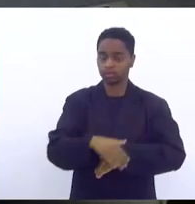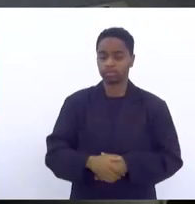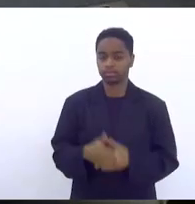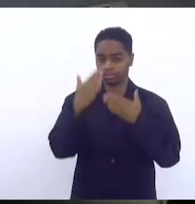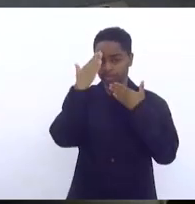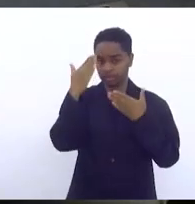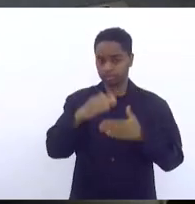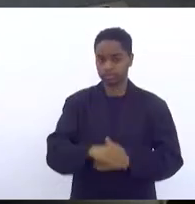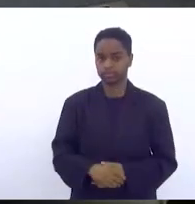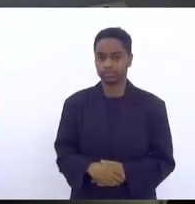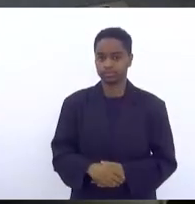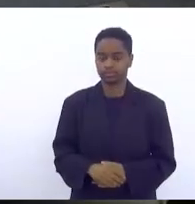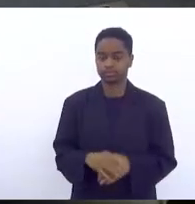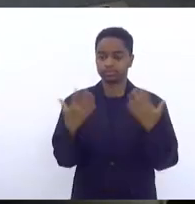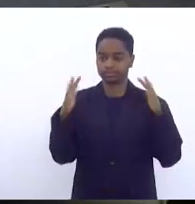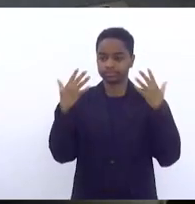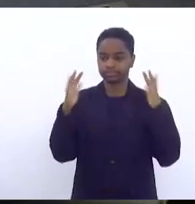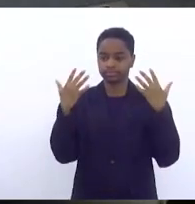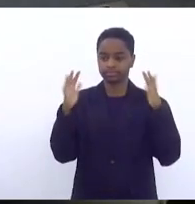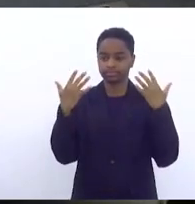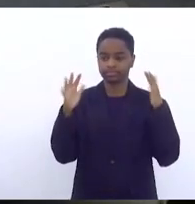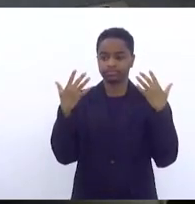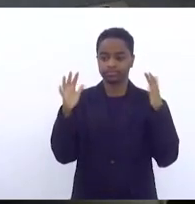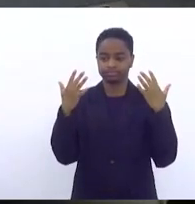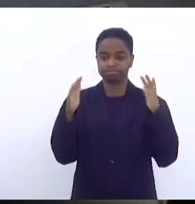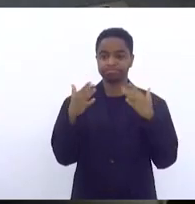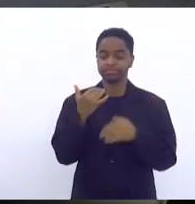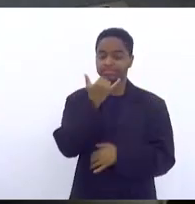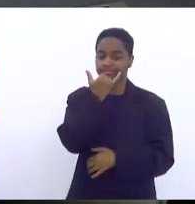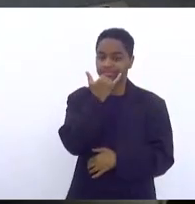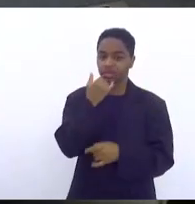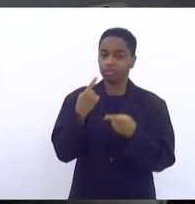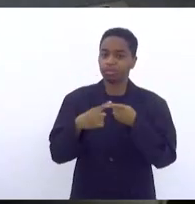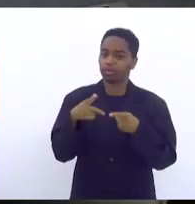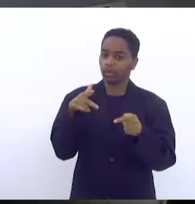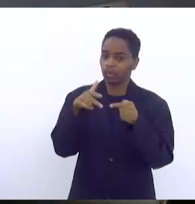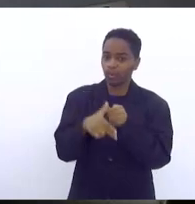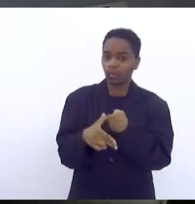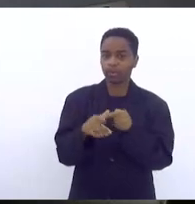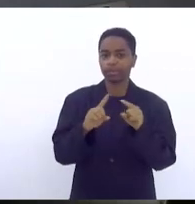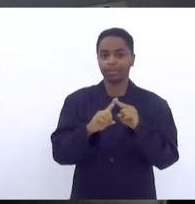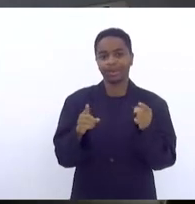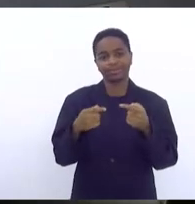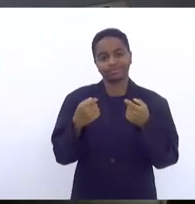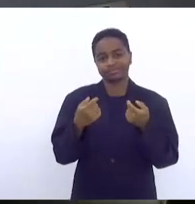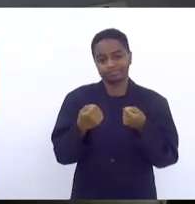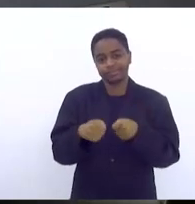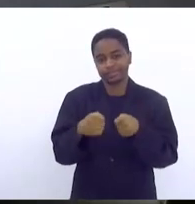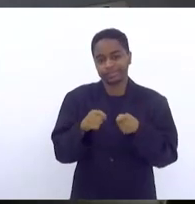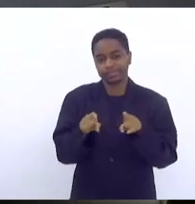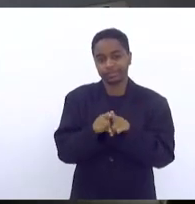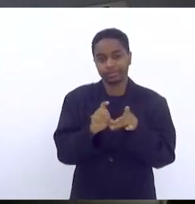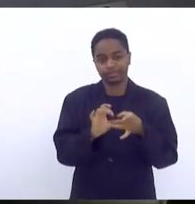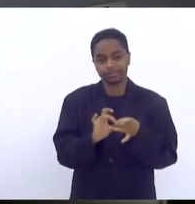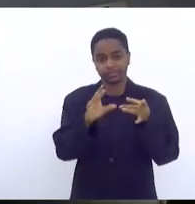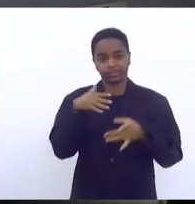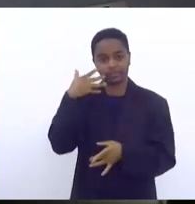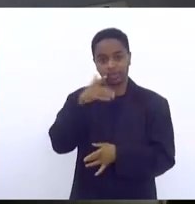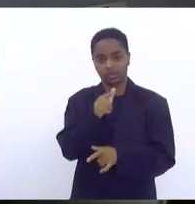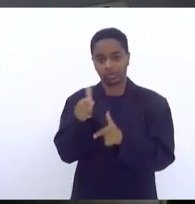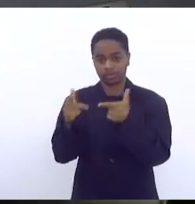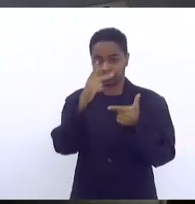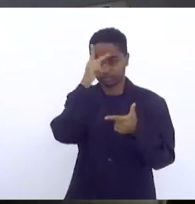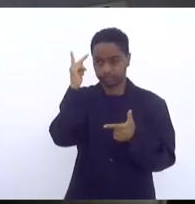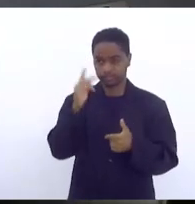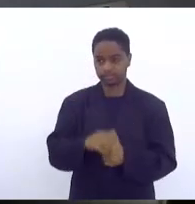obrigado Muito obrigado ch peço desculpas pela interrompimento mas para fazer uso da palavra também chamo aqui agora